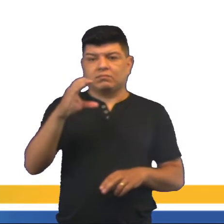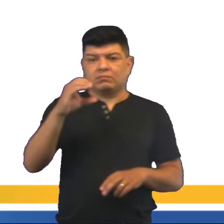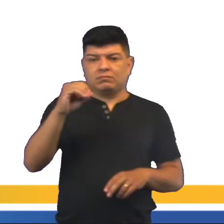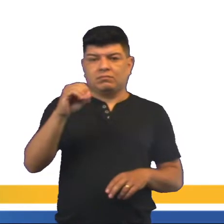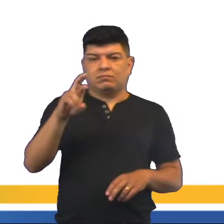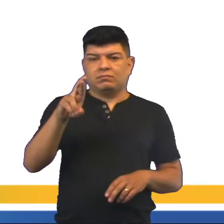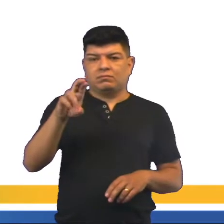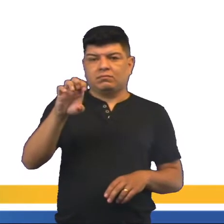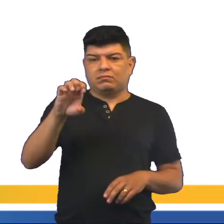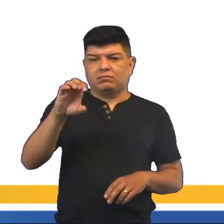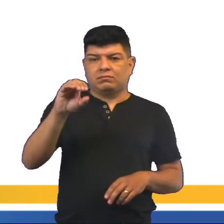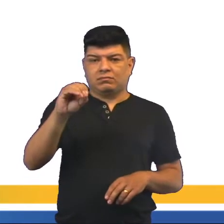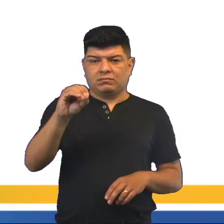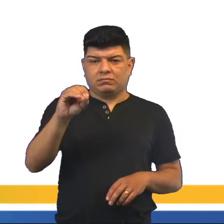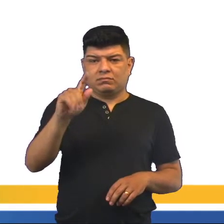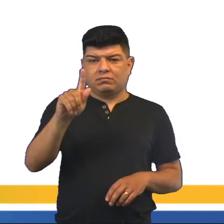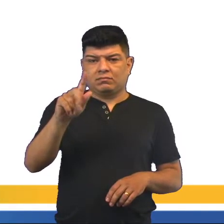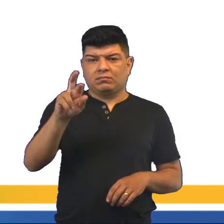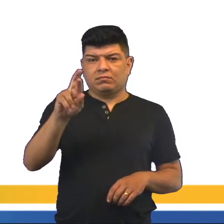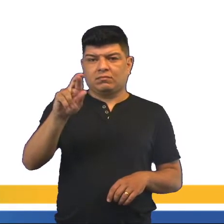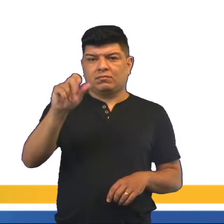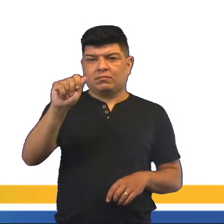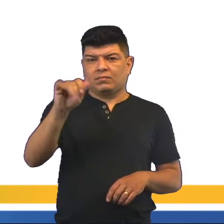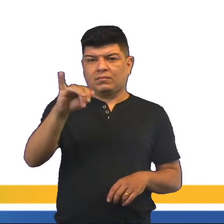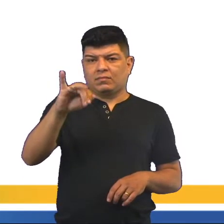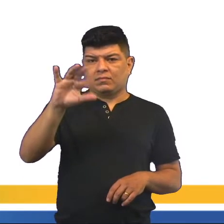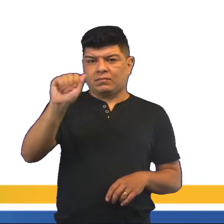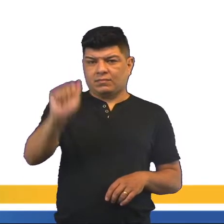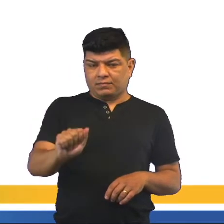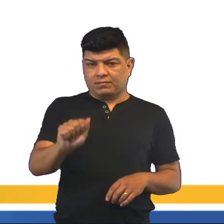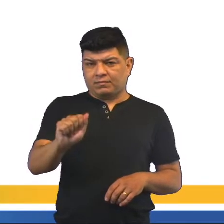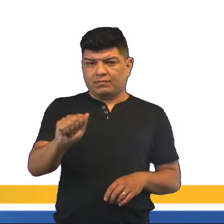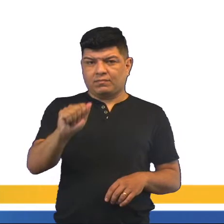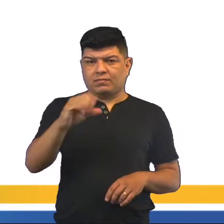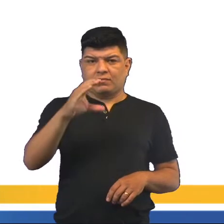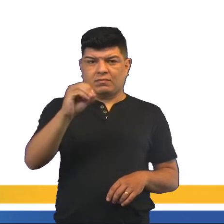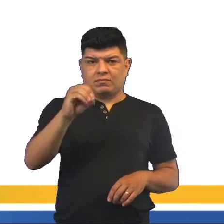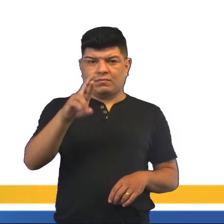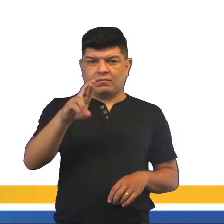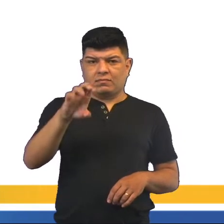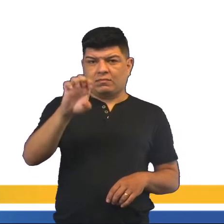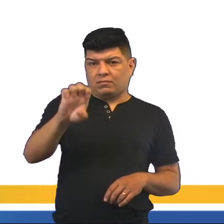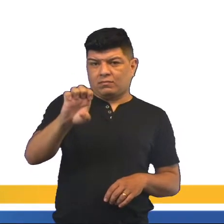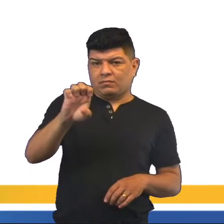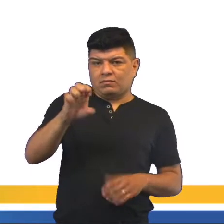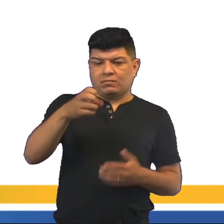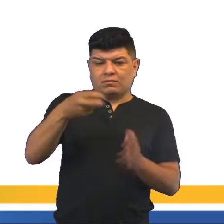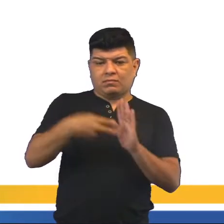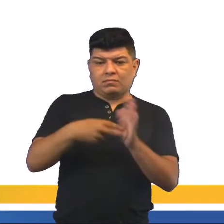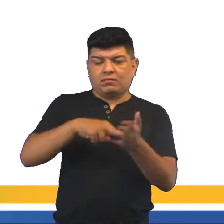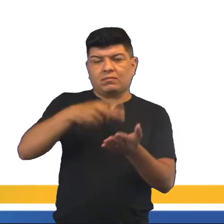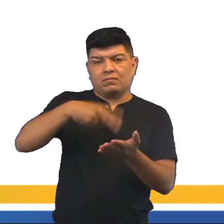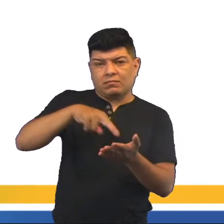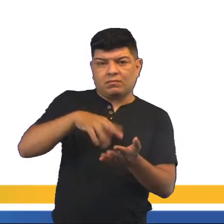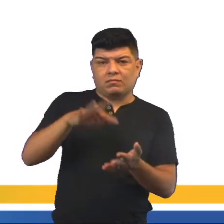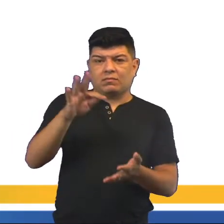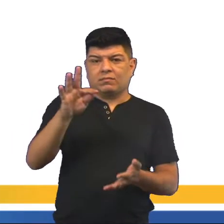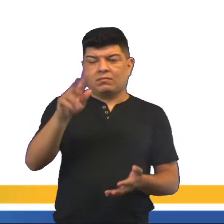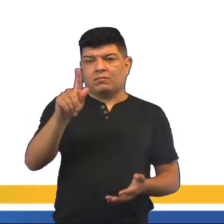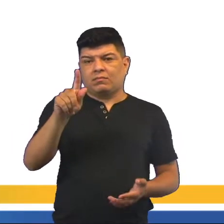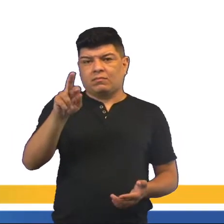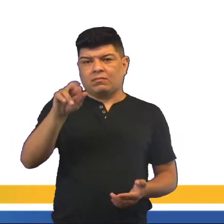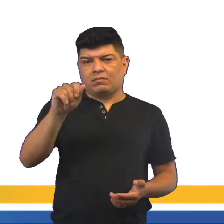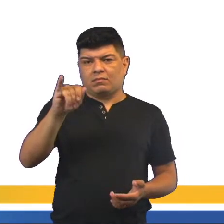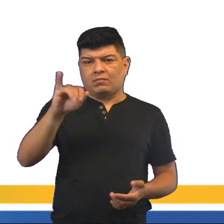coreografia, porque vem de dança e grafia de escrita. Olha só que interessante. Significando a